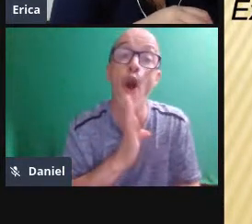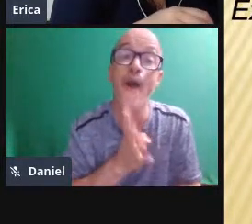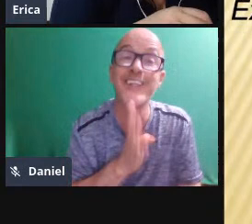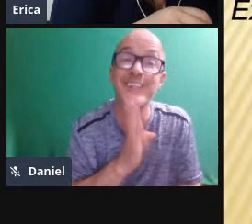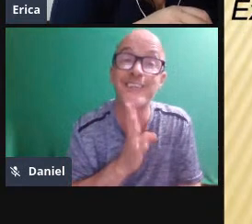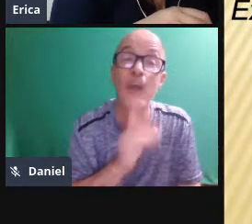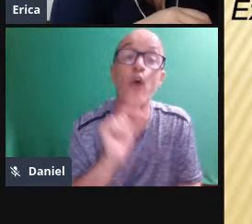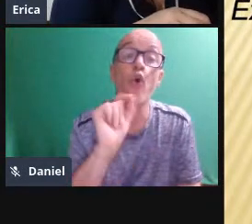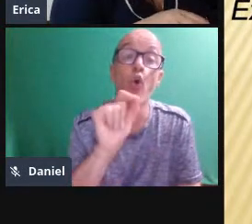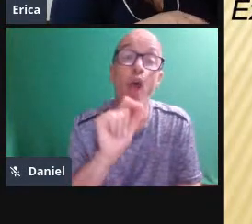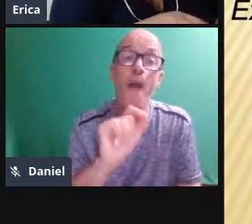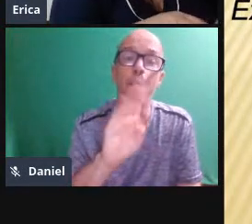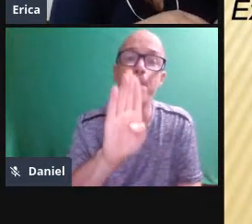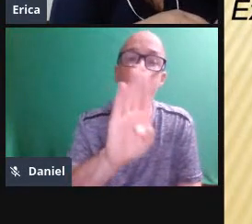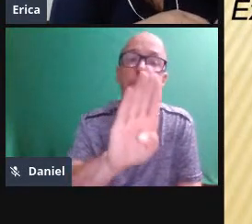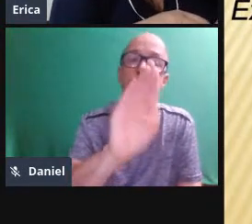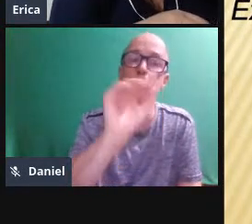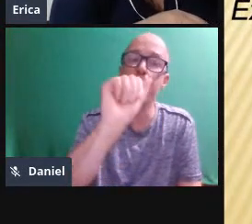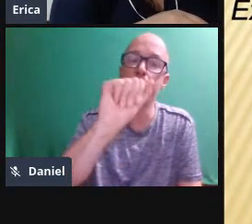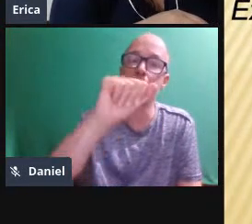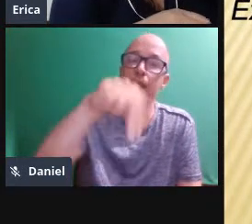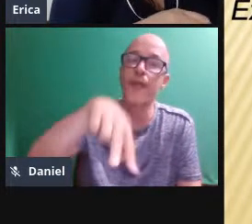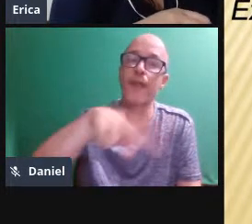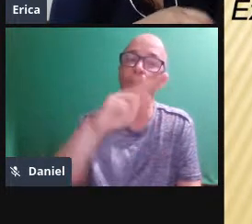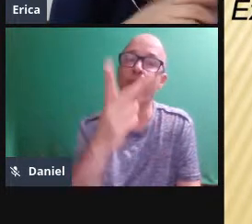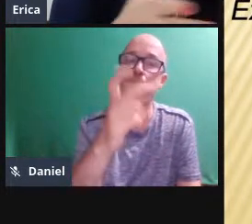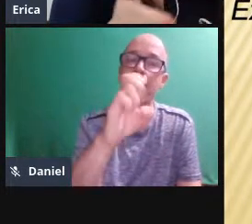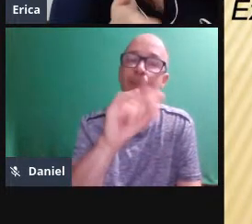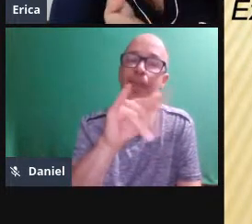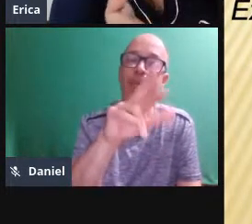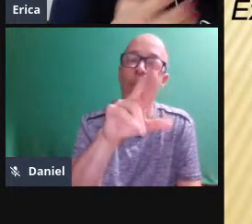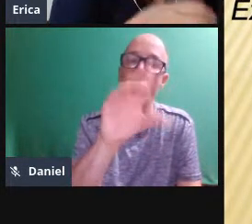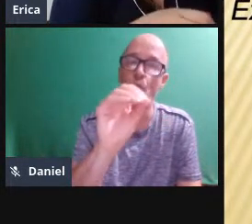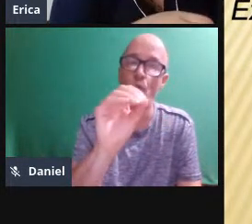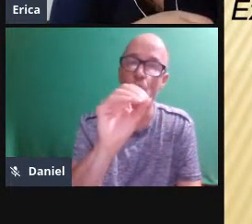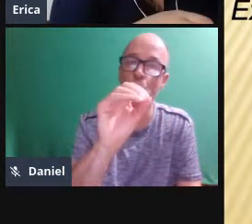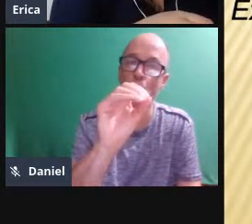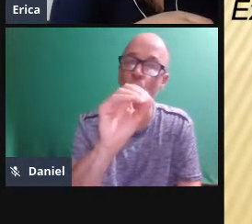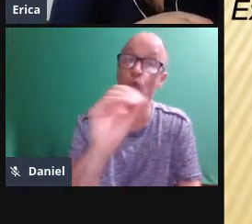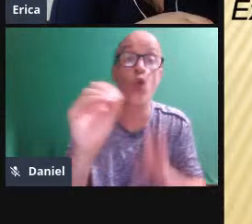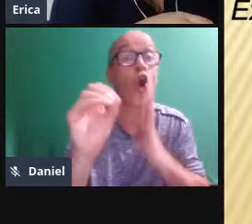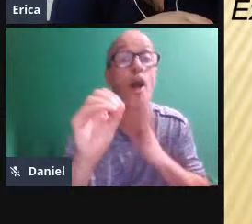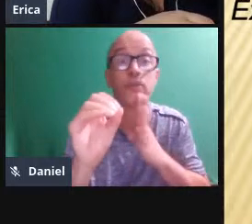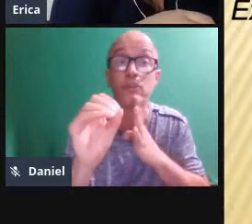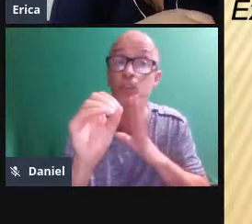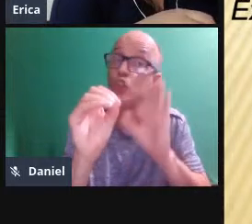E eu fui procurar o banheiro, eu conhecia o quê? Banheiro, a palavra banheiro.